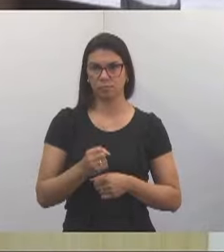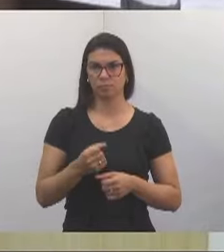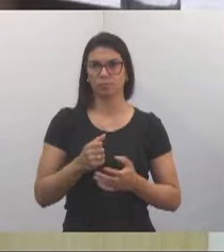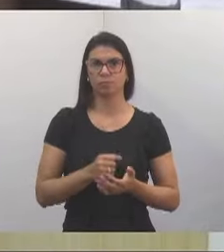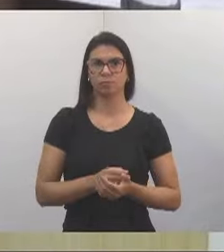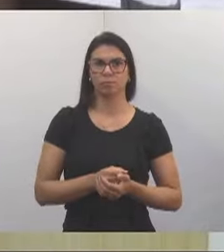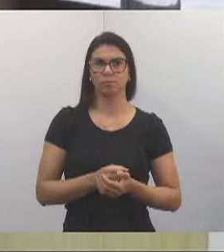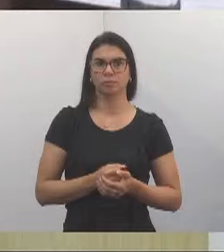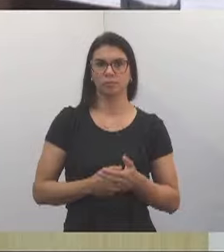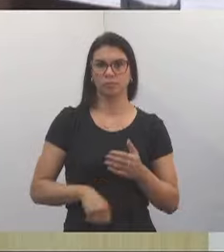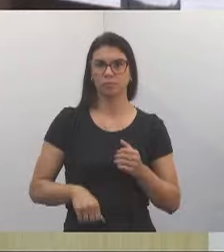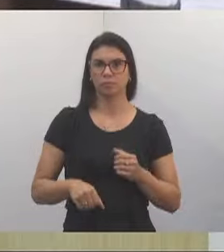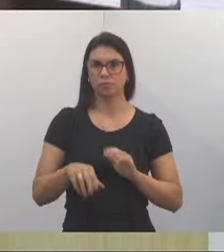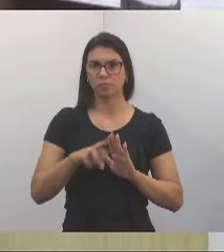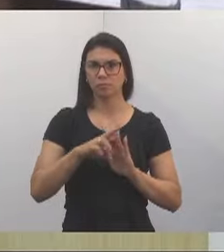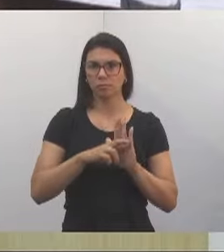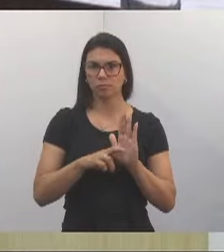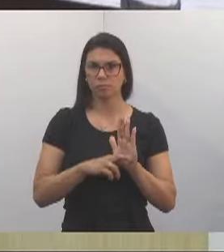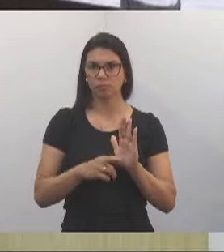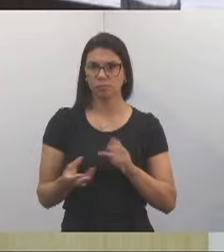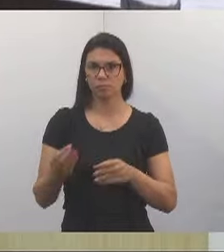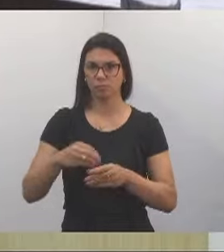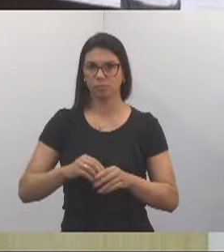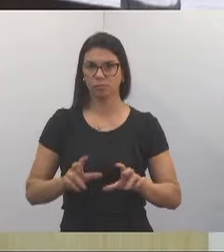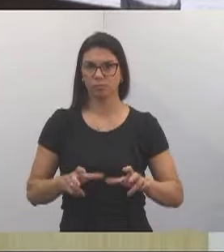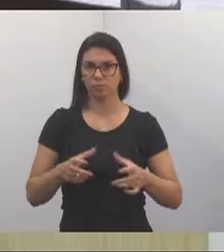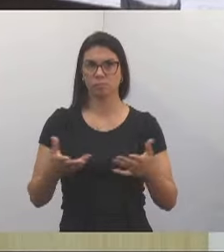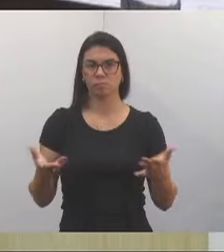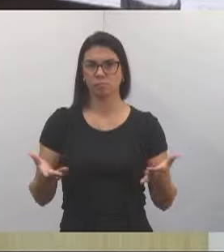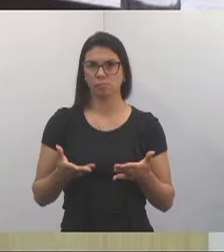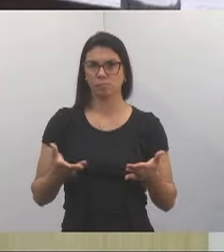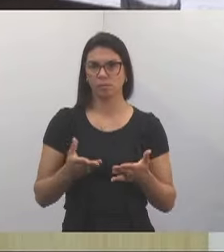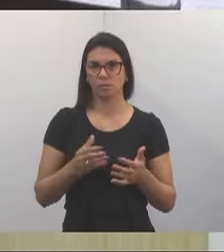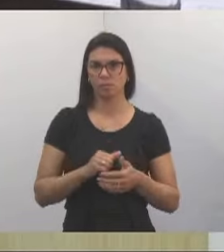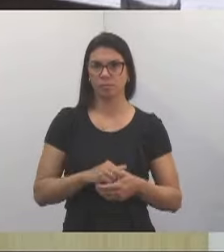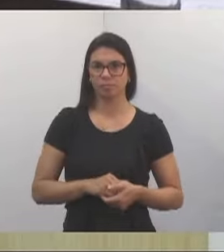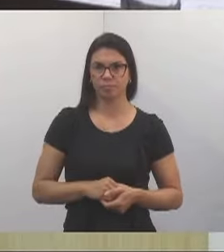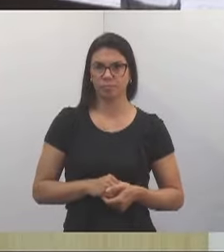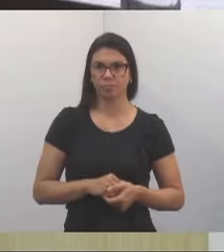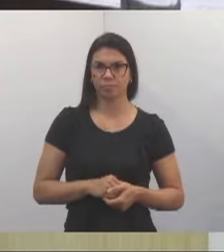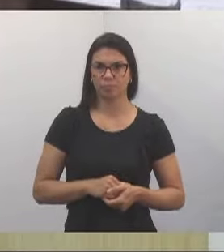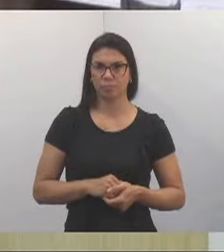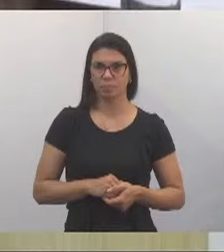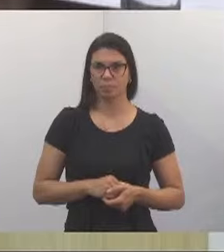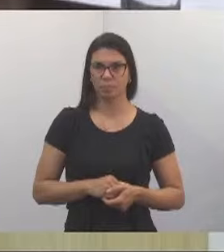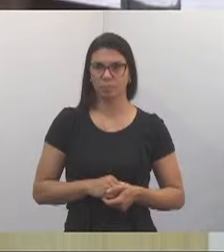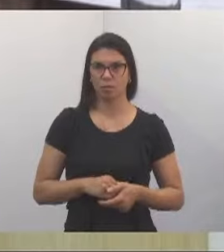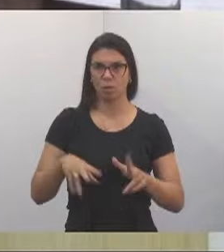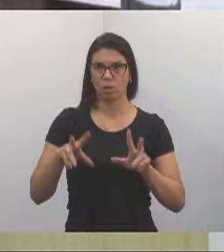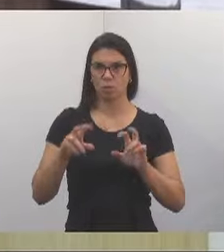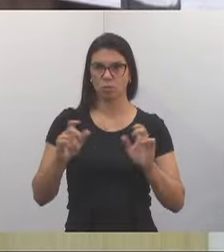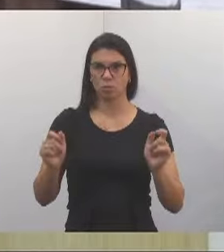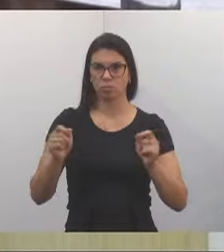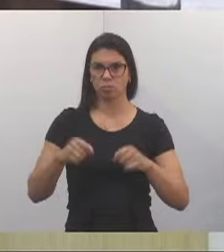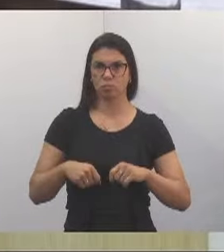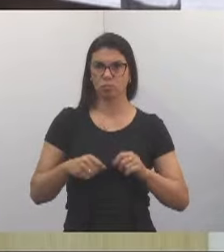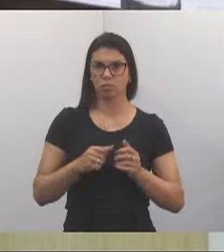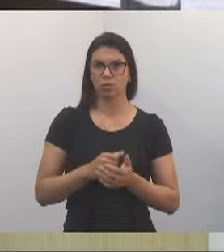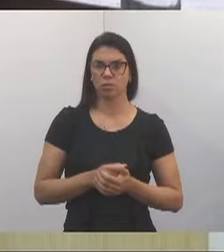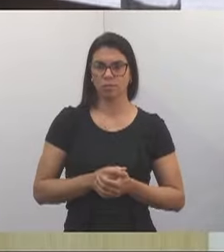Interno, passaremos à composição da Comissão Parlamentar de Inquérito, destinada a apurar possíveis atos de